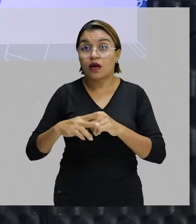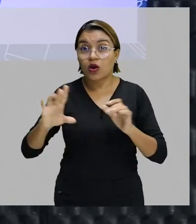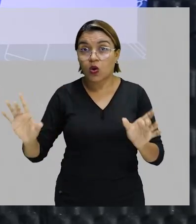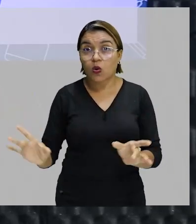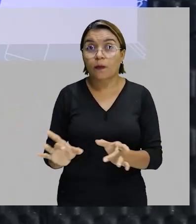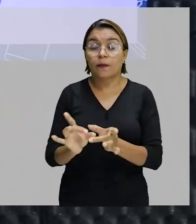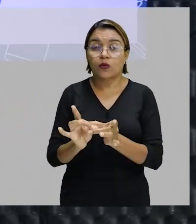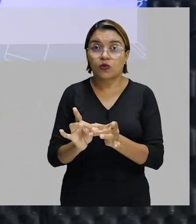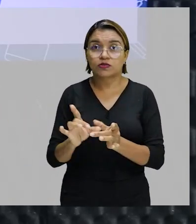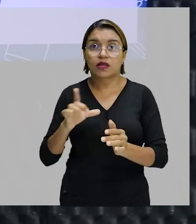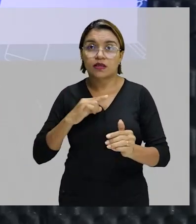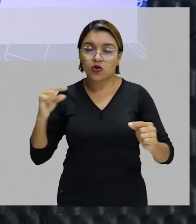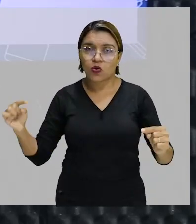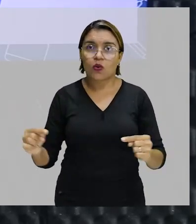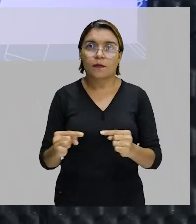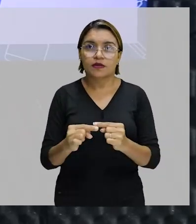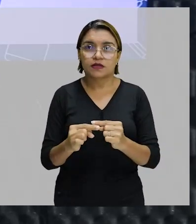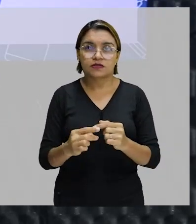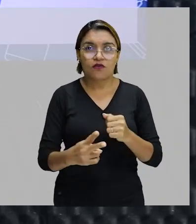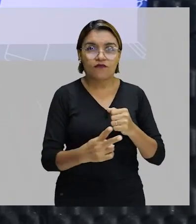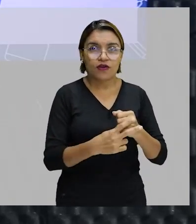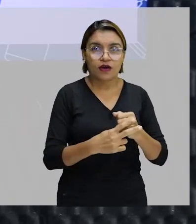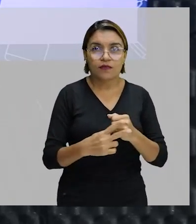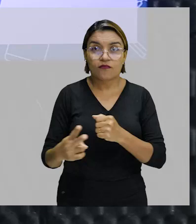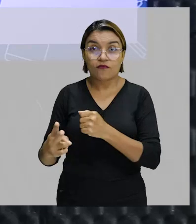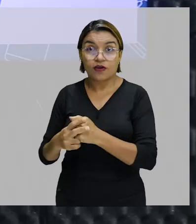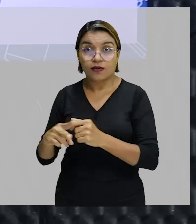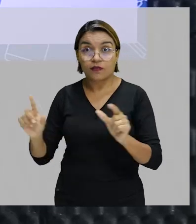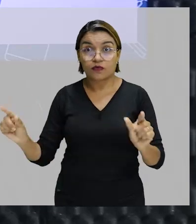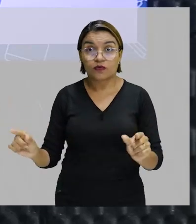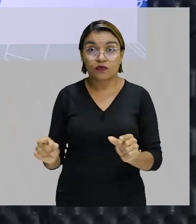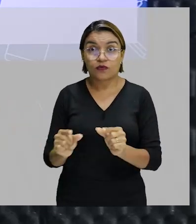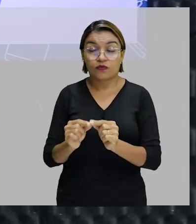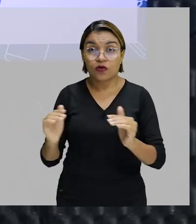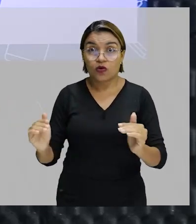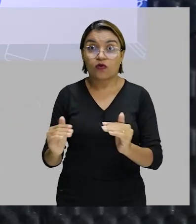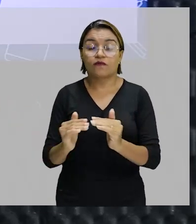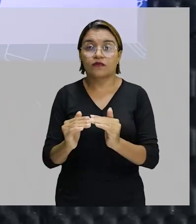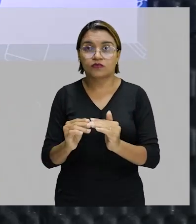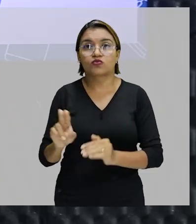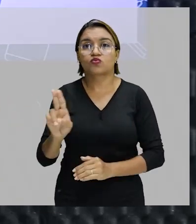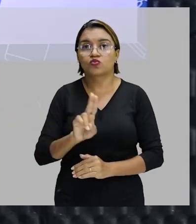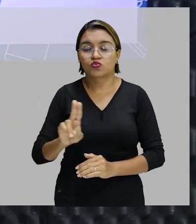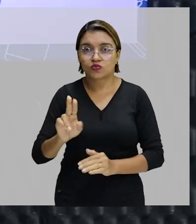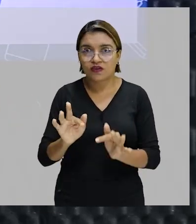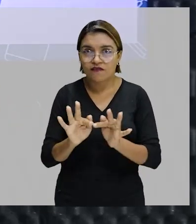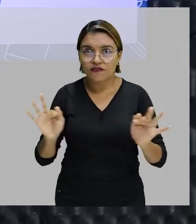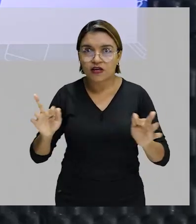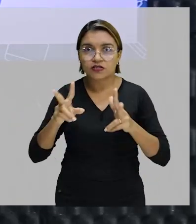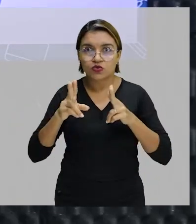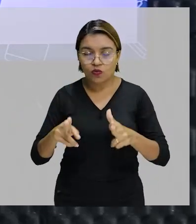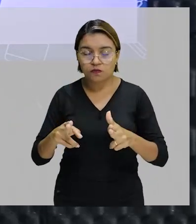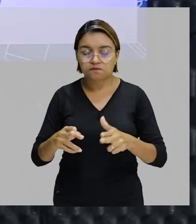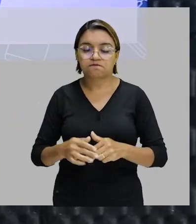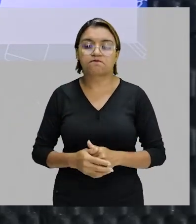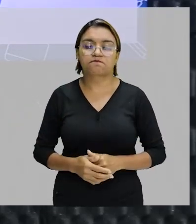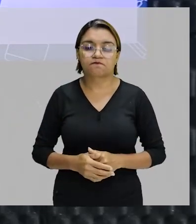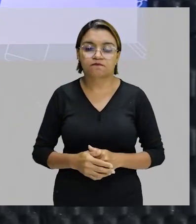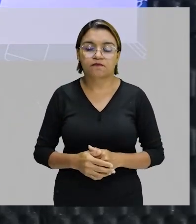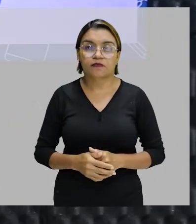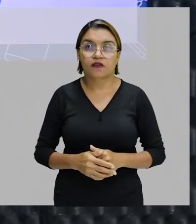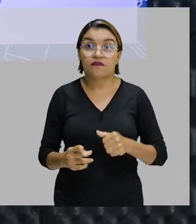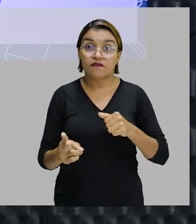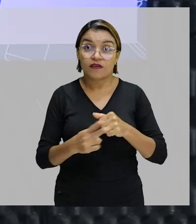formado pela combinação de dois verbos. Os dois são sempre utilizados na mesma sentença, no mesmo período. Verbo